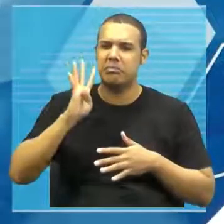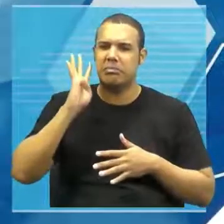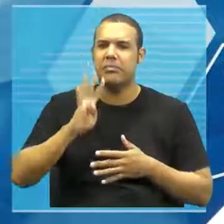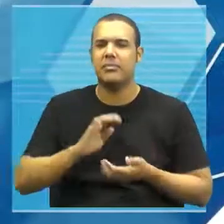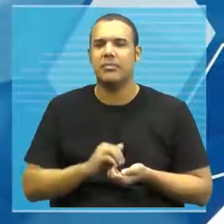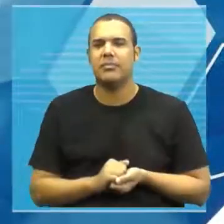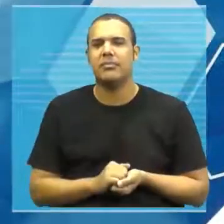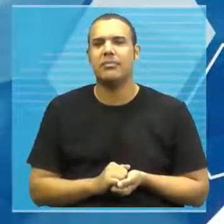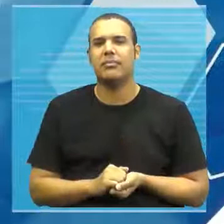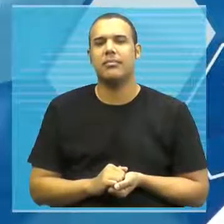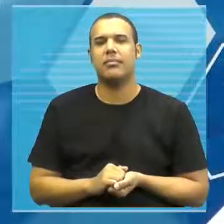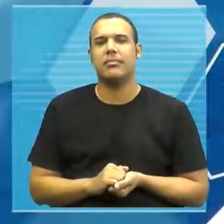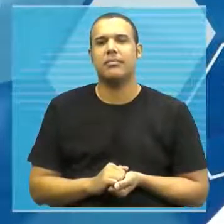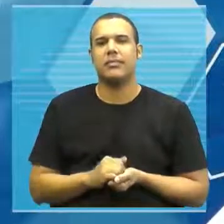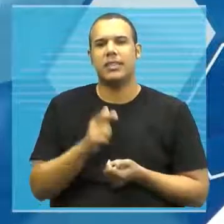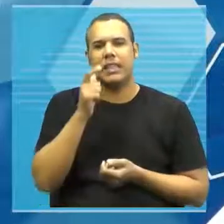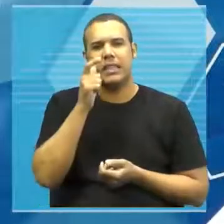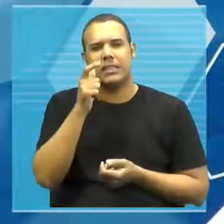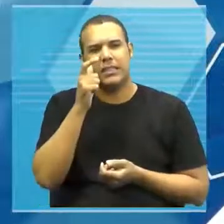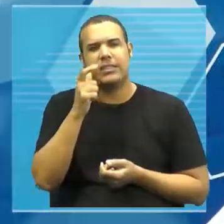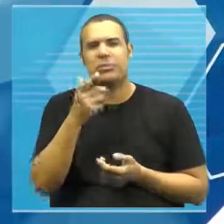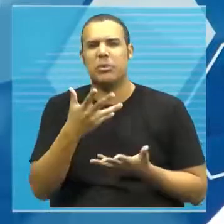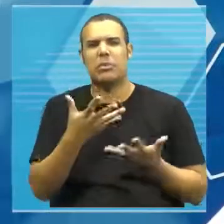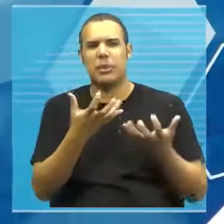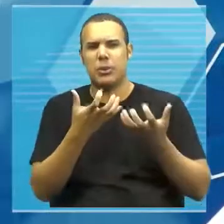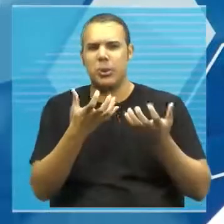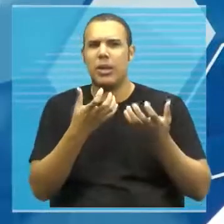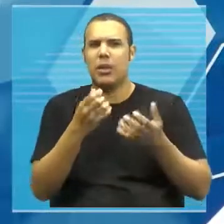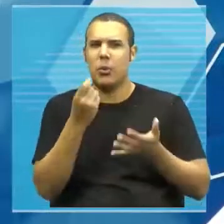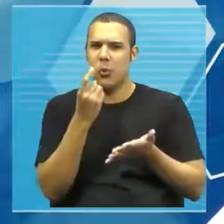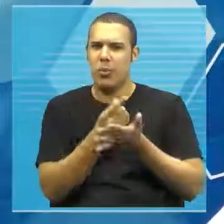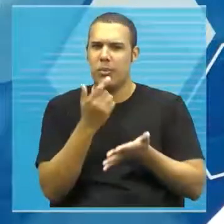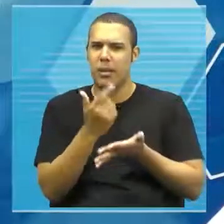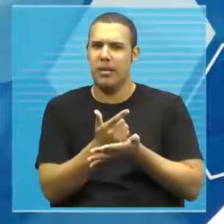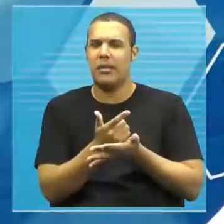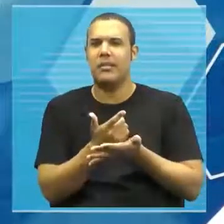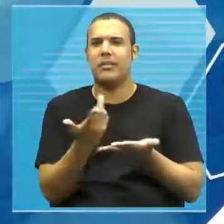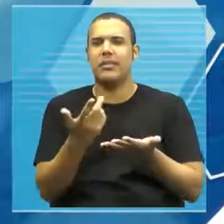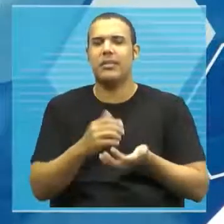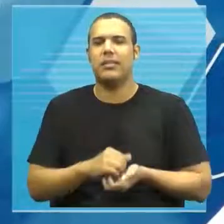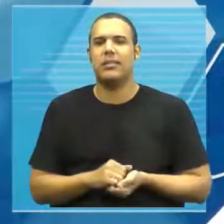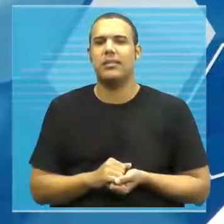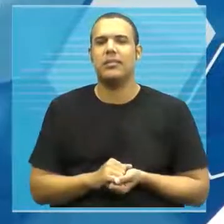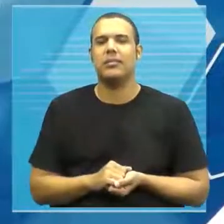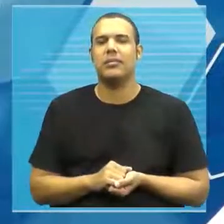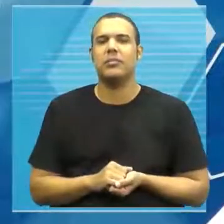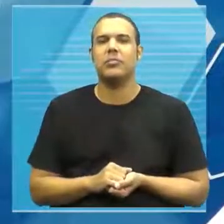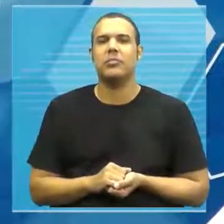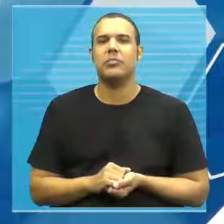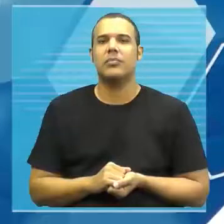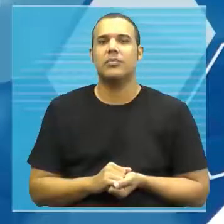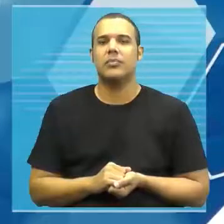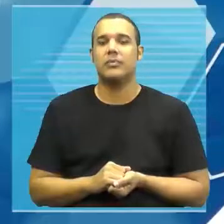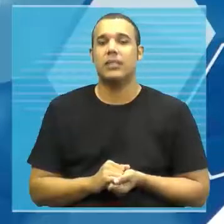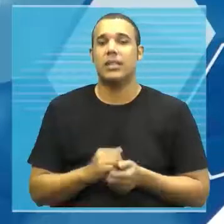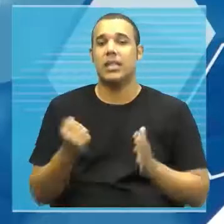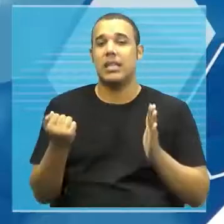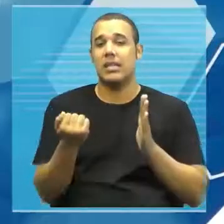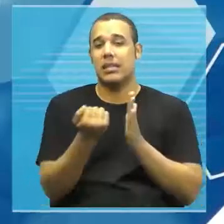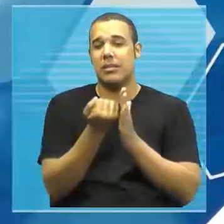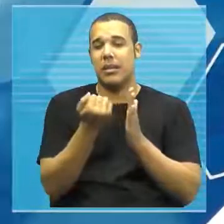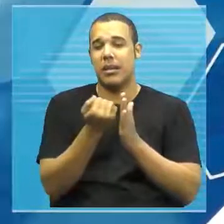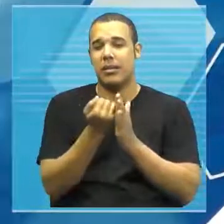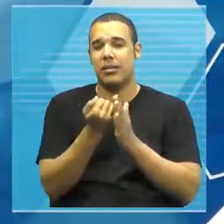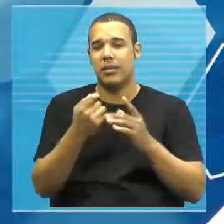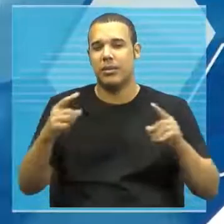assistir assim Caraca eu quero esse brinquedo para mim né e a Estrela diante